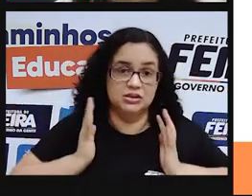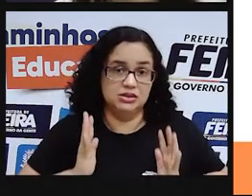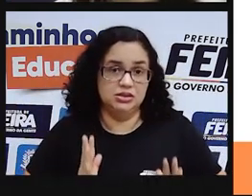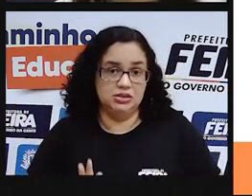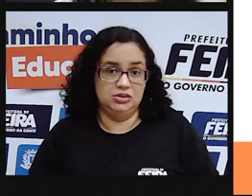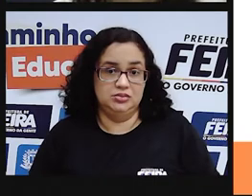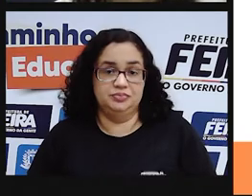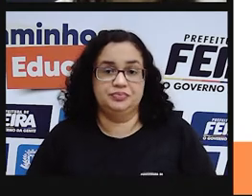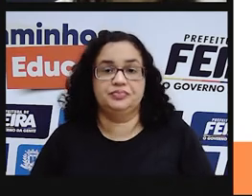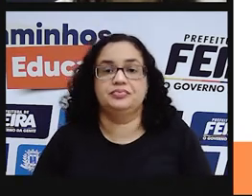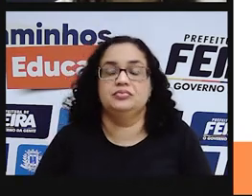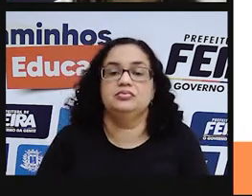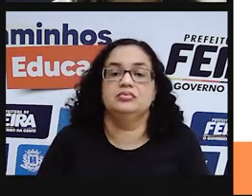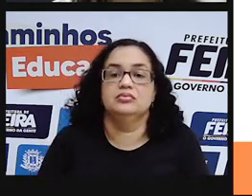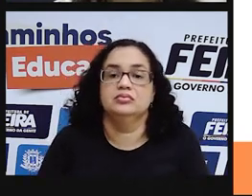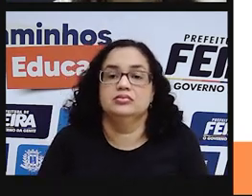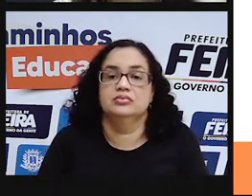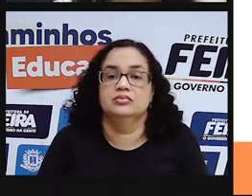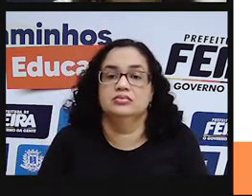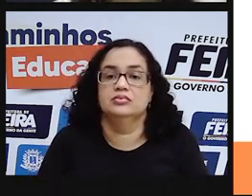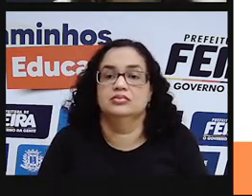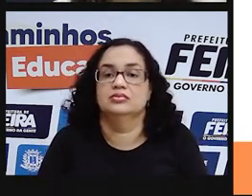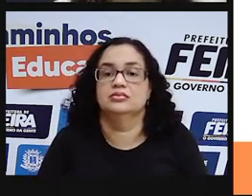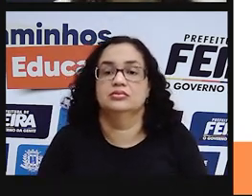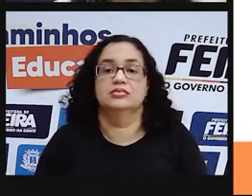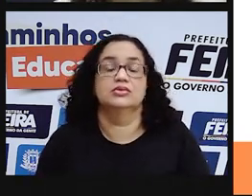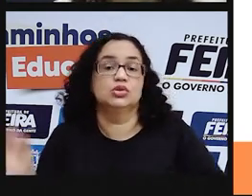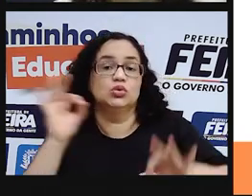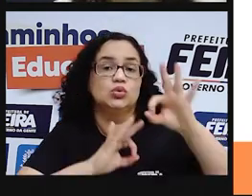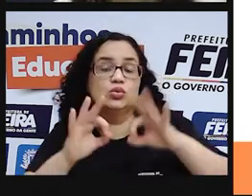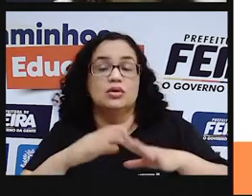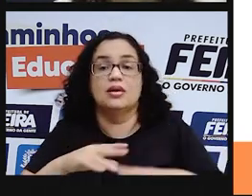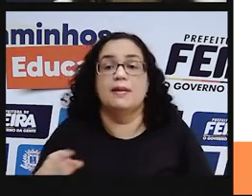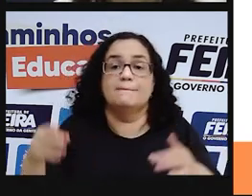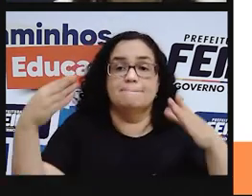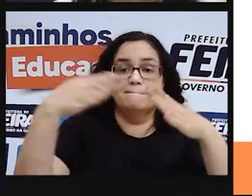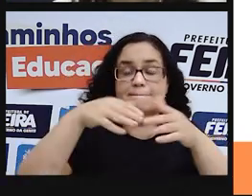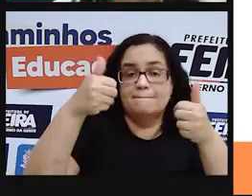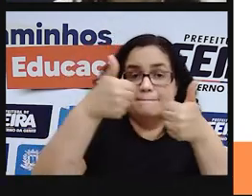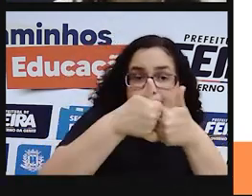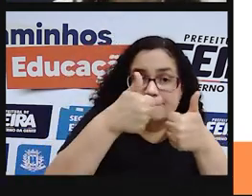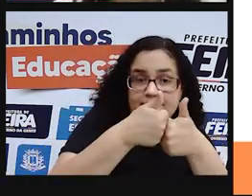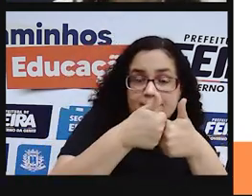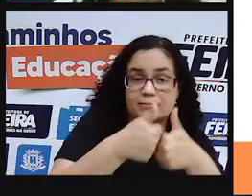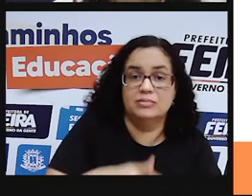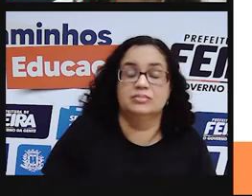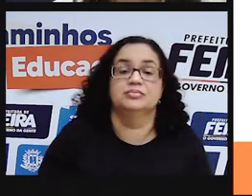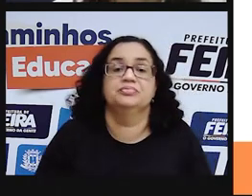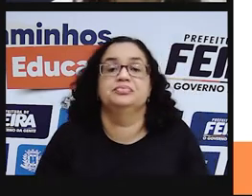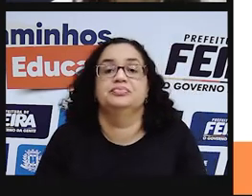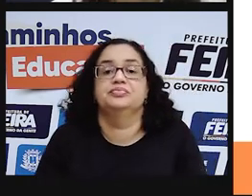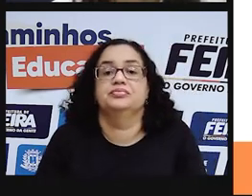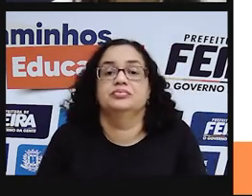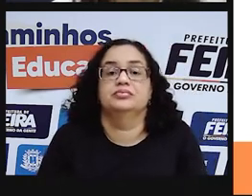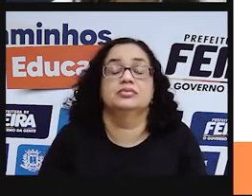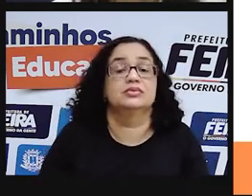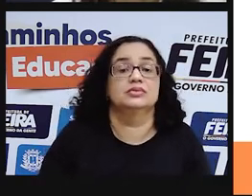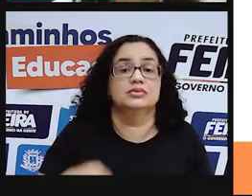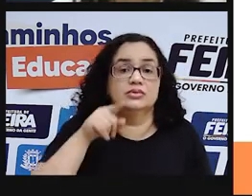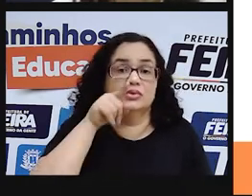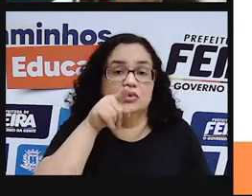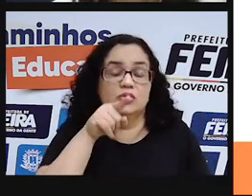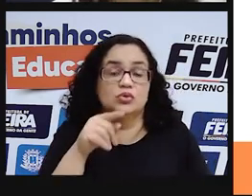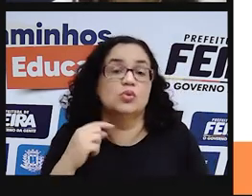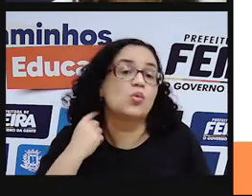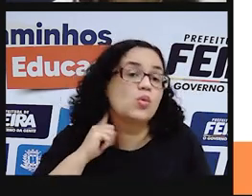limpeza dessas águas e também realizará obras de saneamento básico nas moradias próximas para que